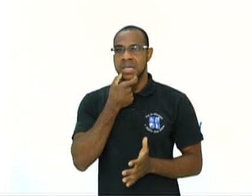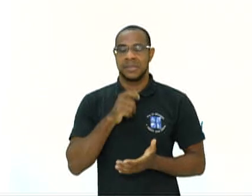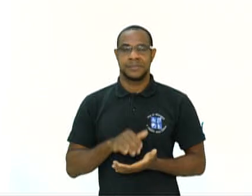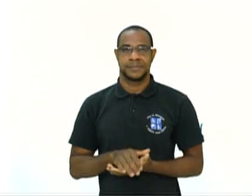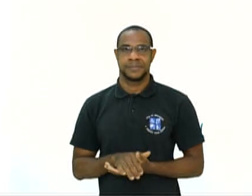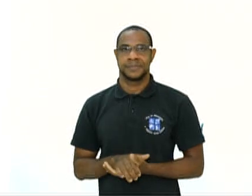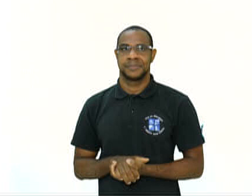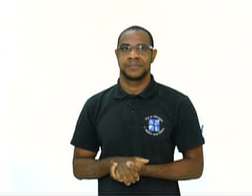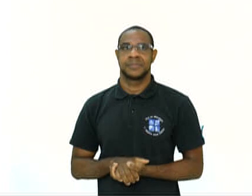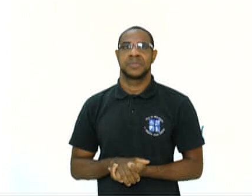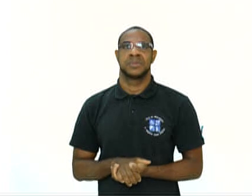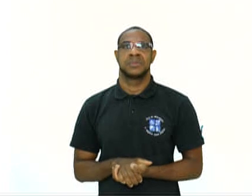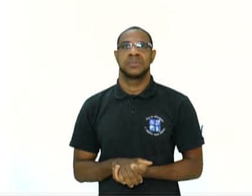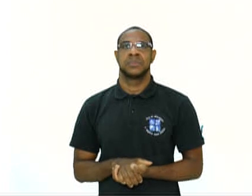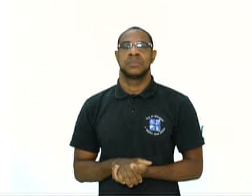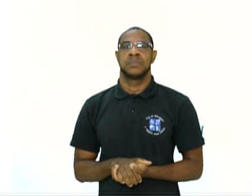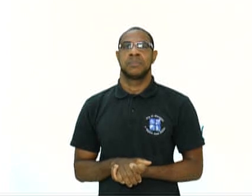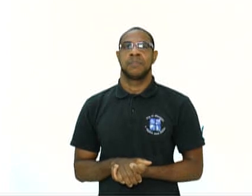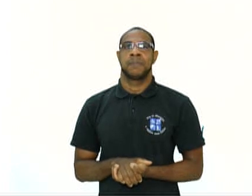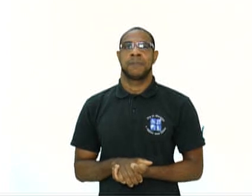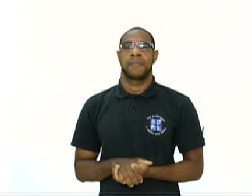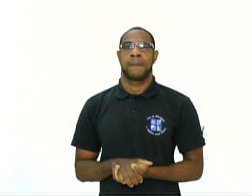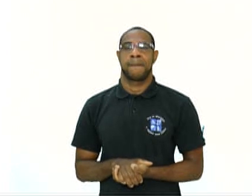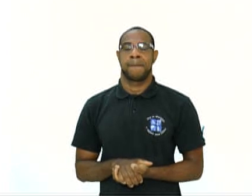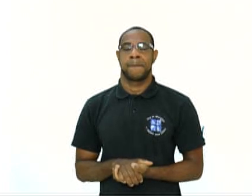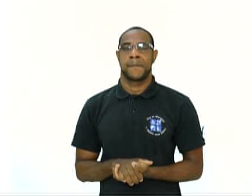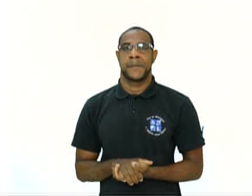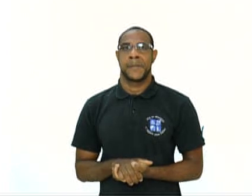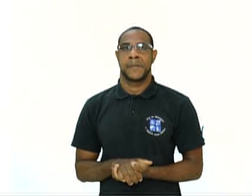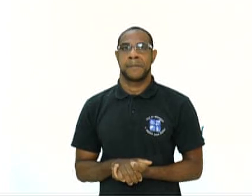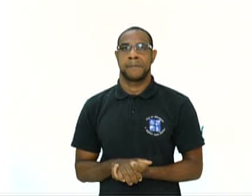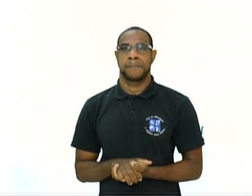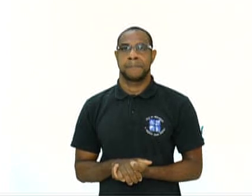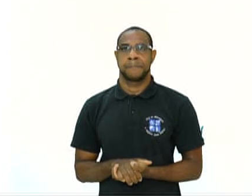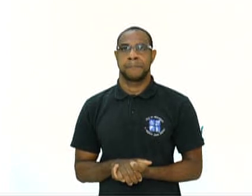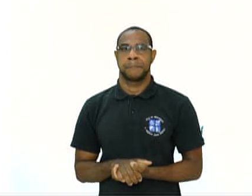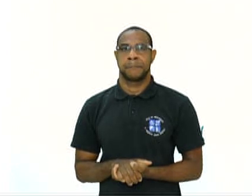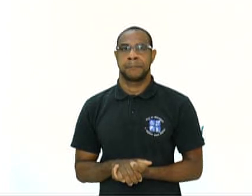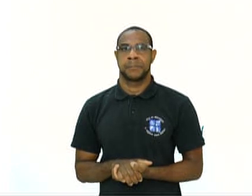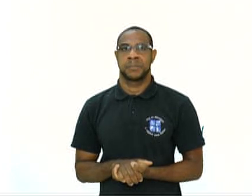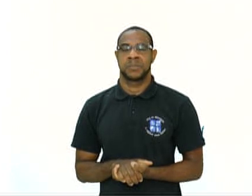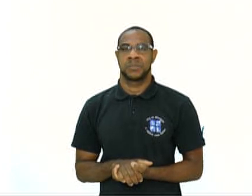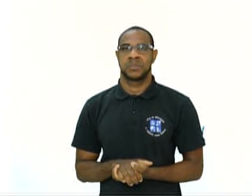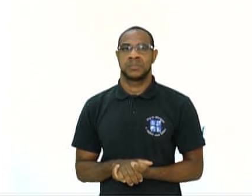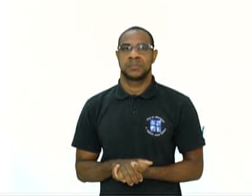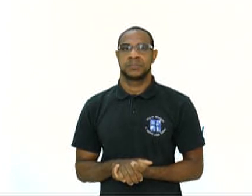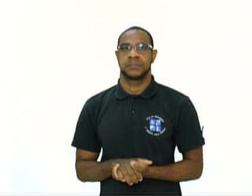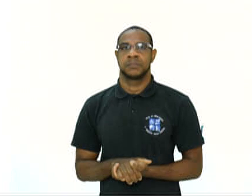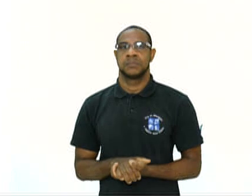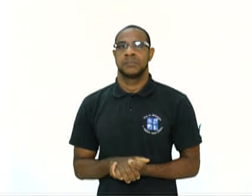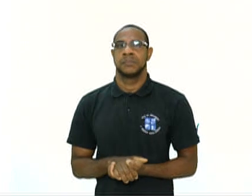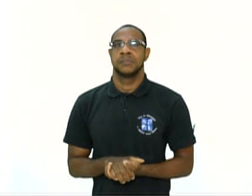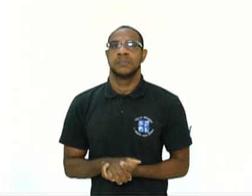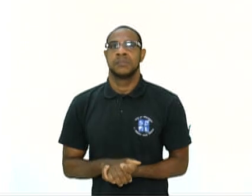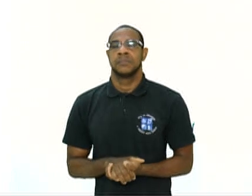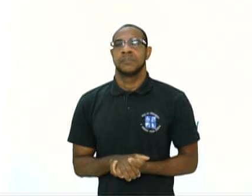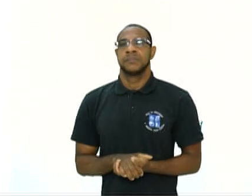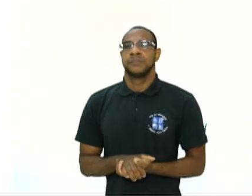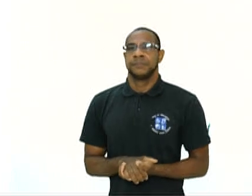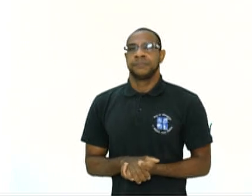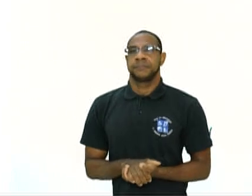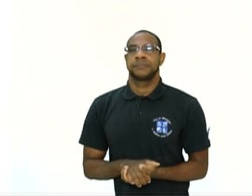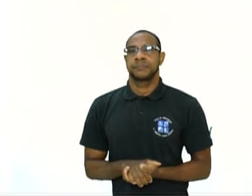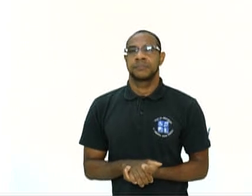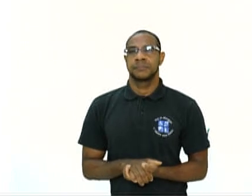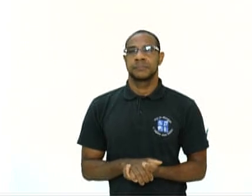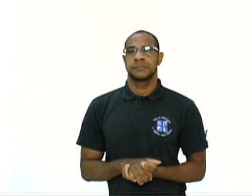I'd rather hear both sides of the tale. See, it's not about just place faces. Where you